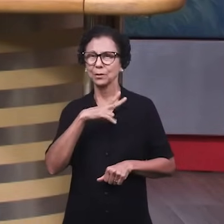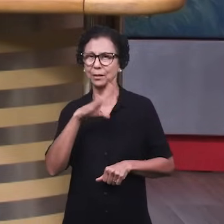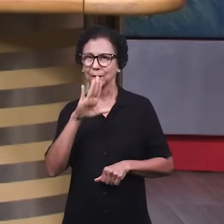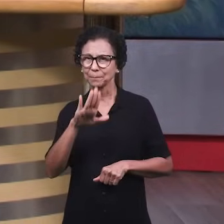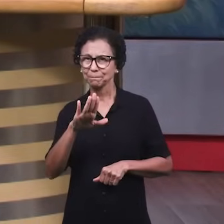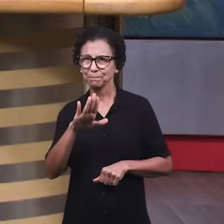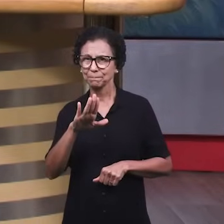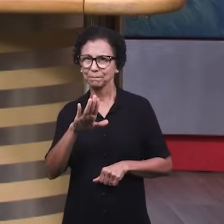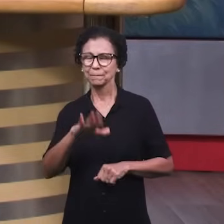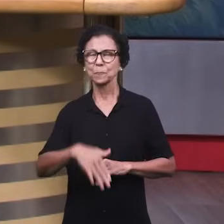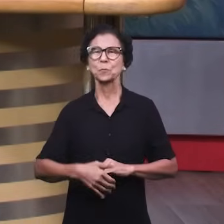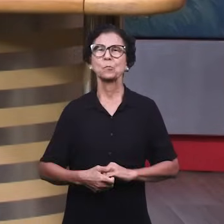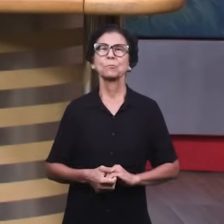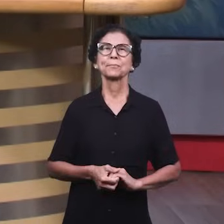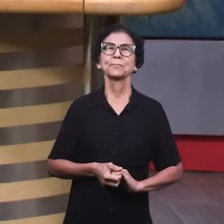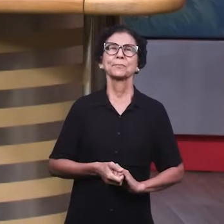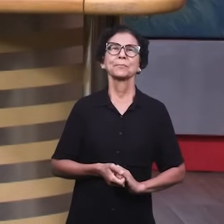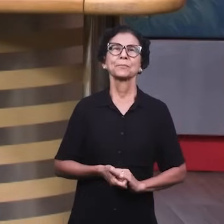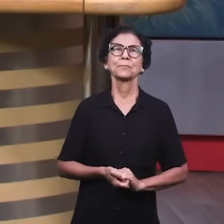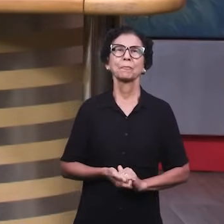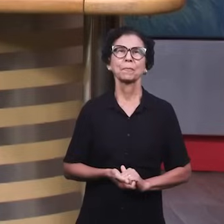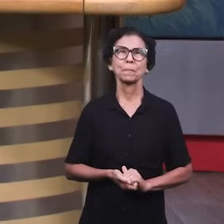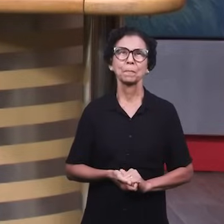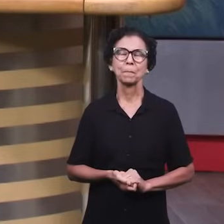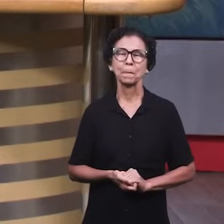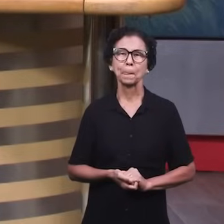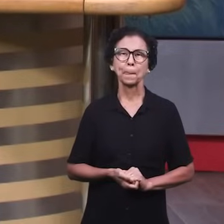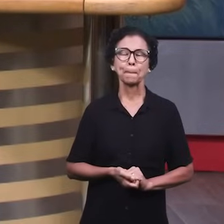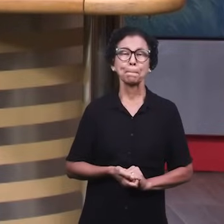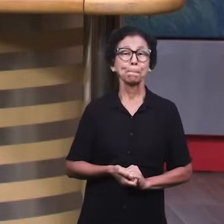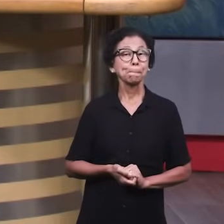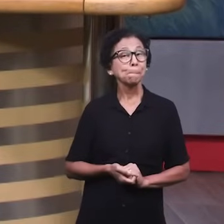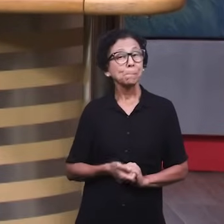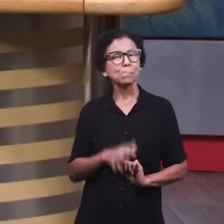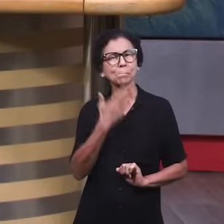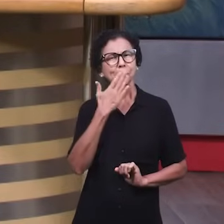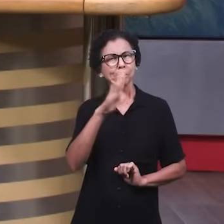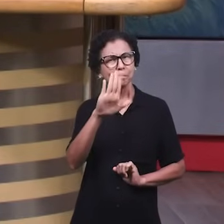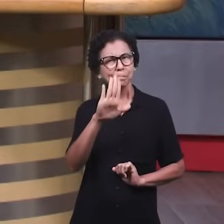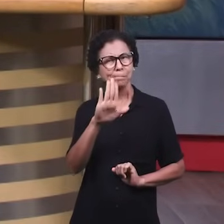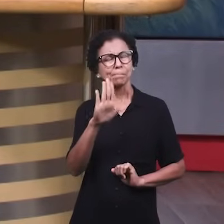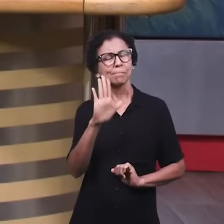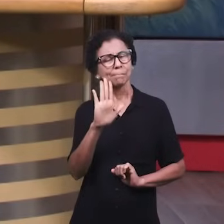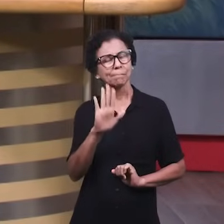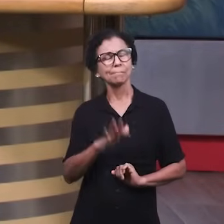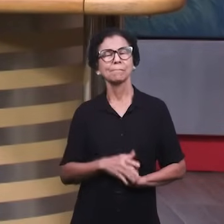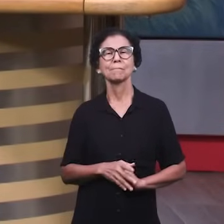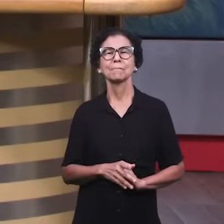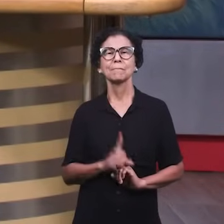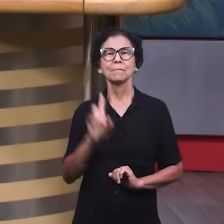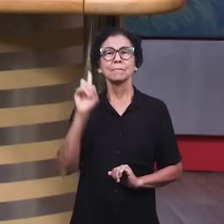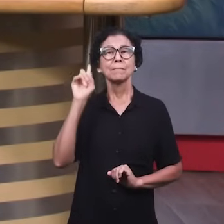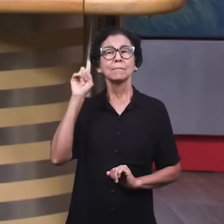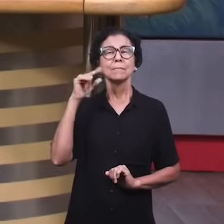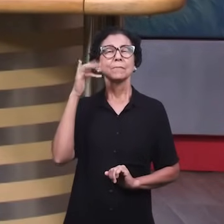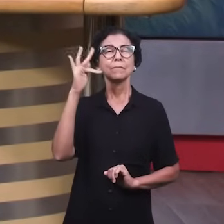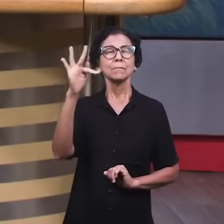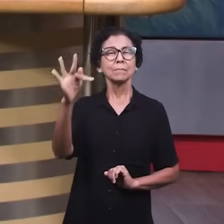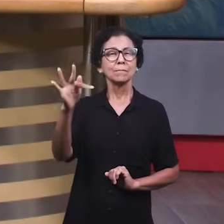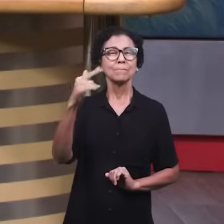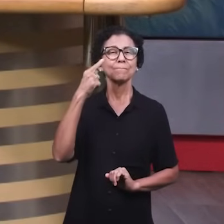a palavra Maria como mãe né e Maria guardava tudo no seu coração para depois conferir mas